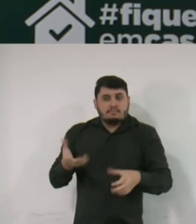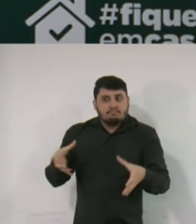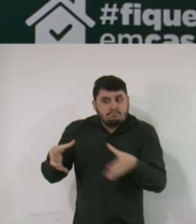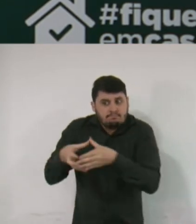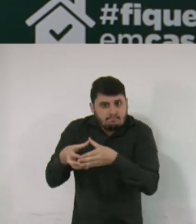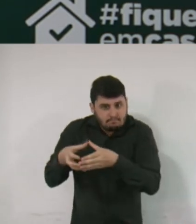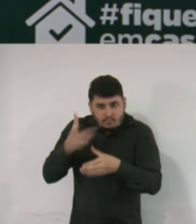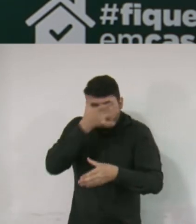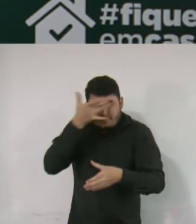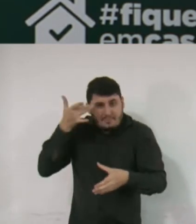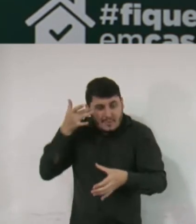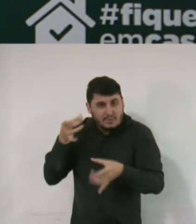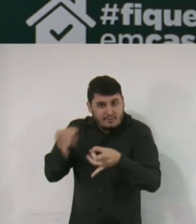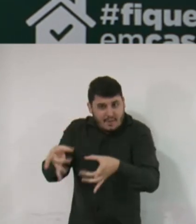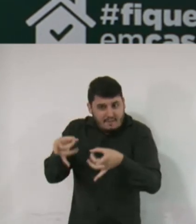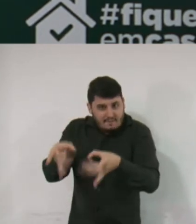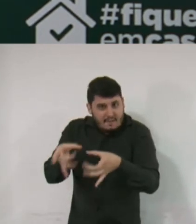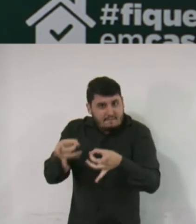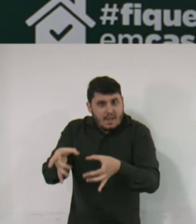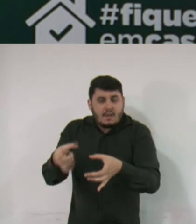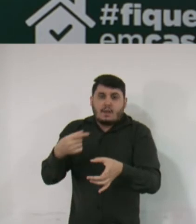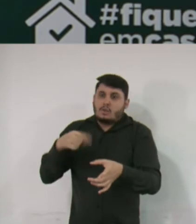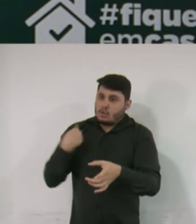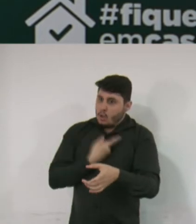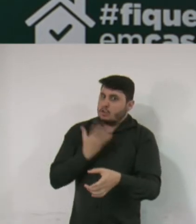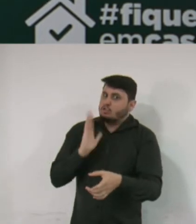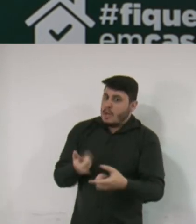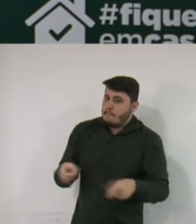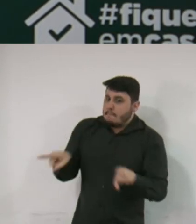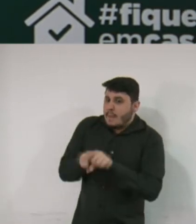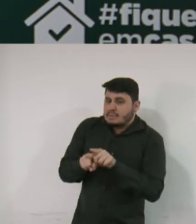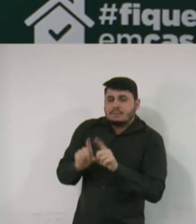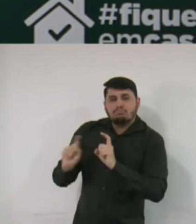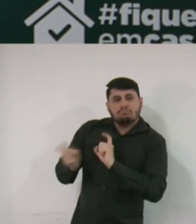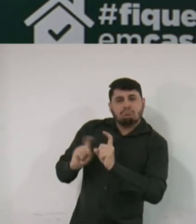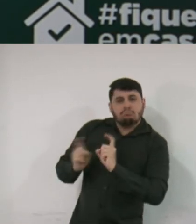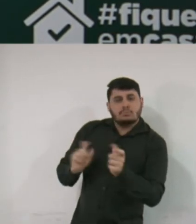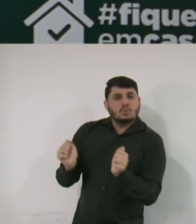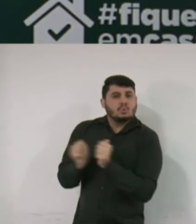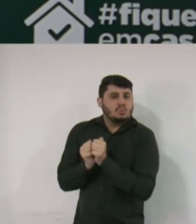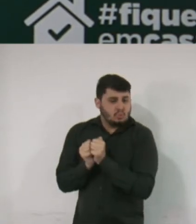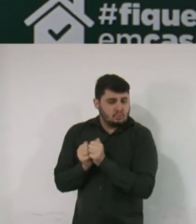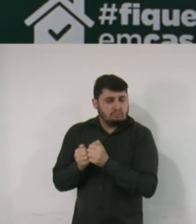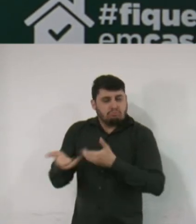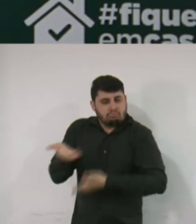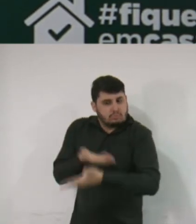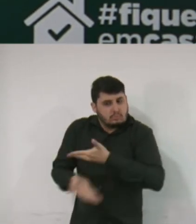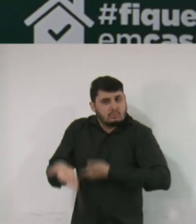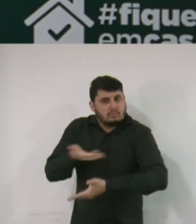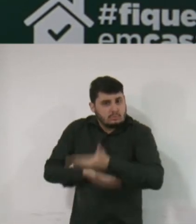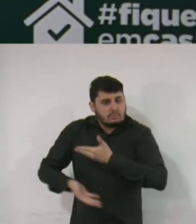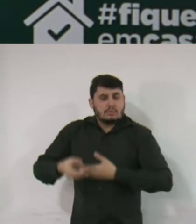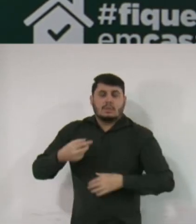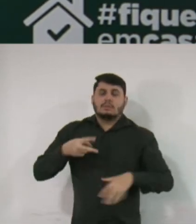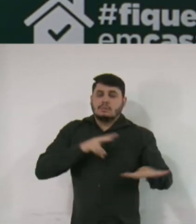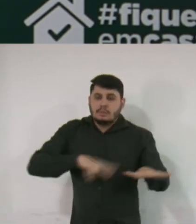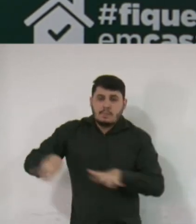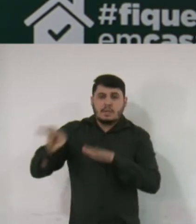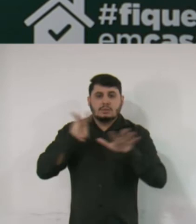atendida. Então, é um contato permanente com eles e estamos a cada semana, a cada contato que é feito com